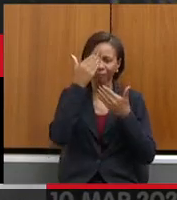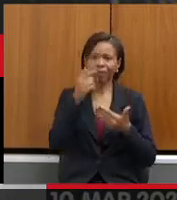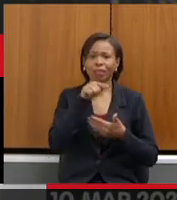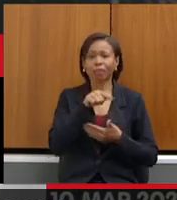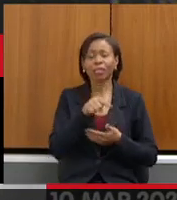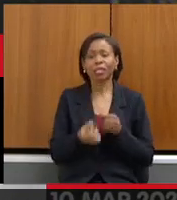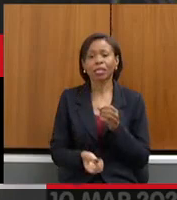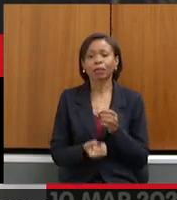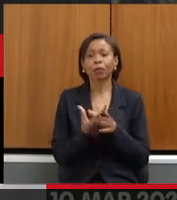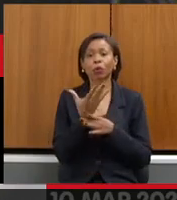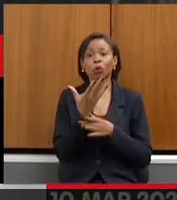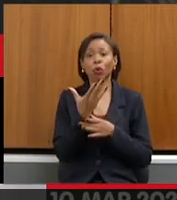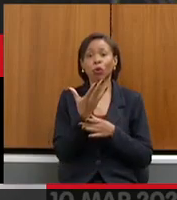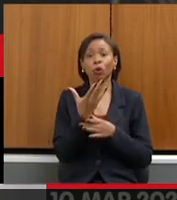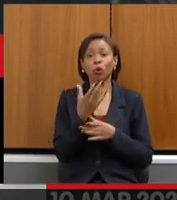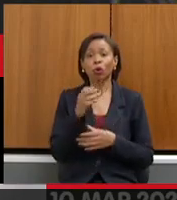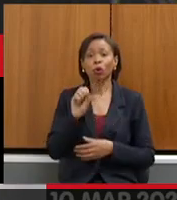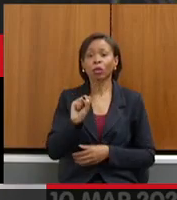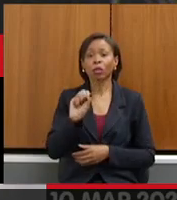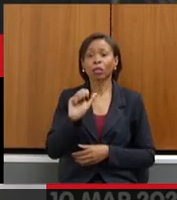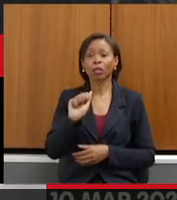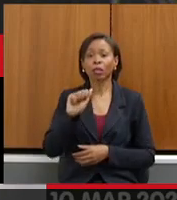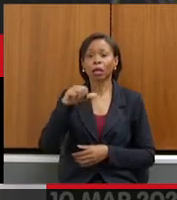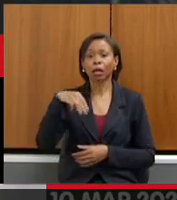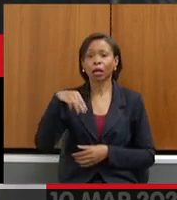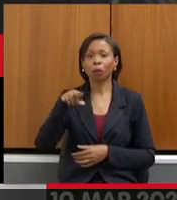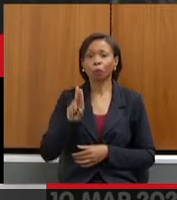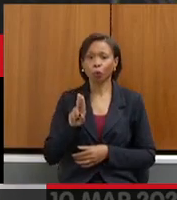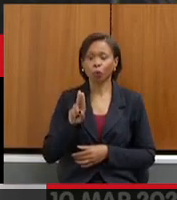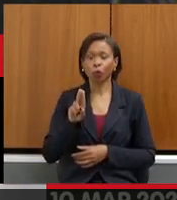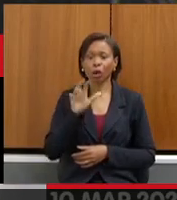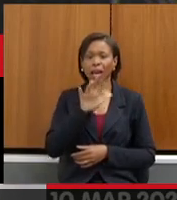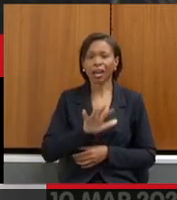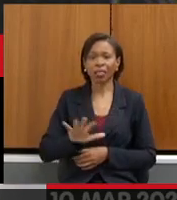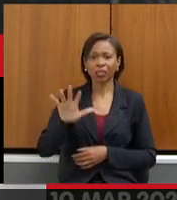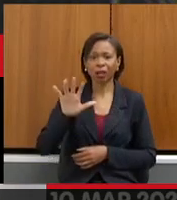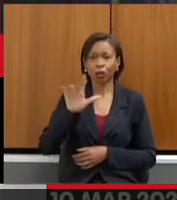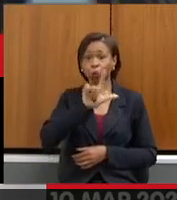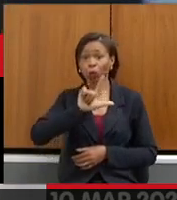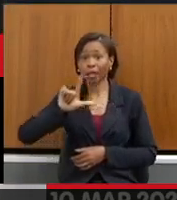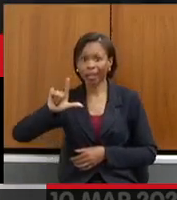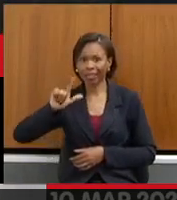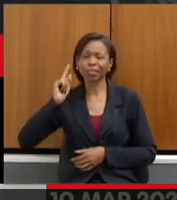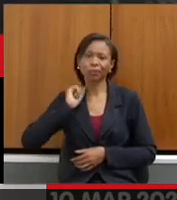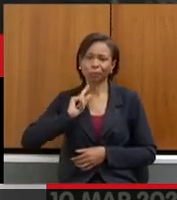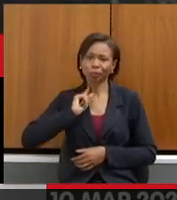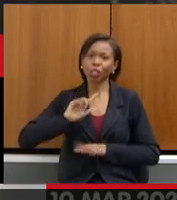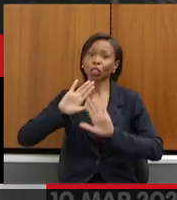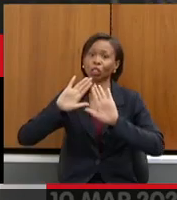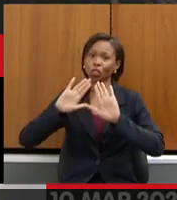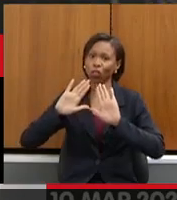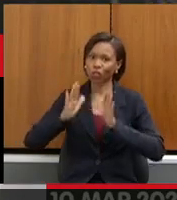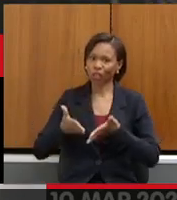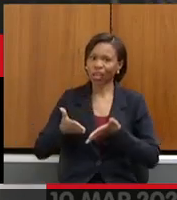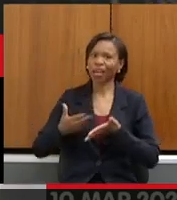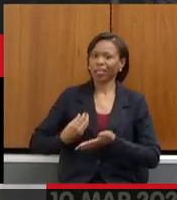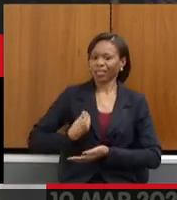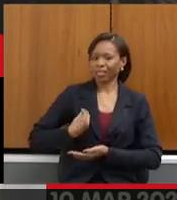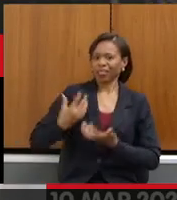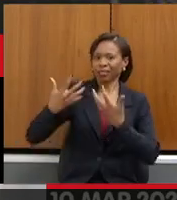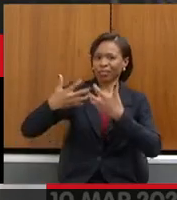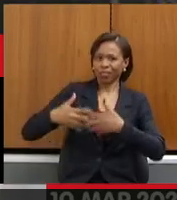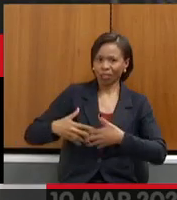implantação do nosso Samu regional no leste de Minas já está funcionando hoje